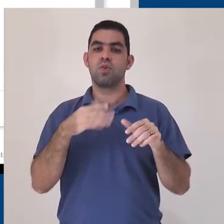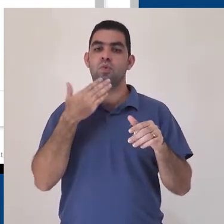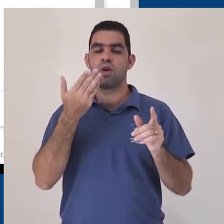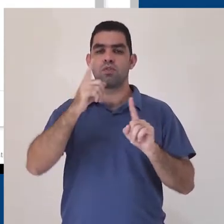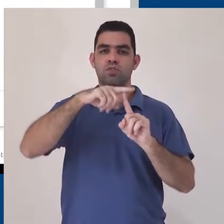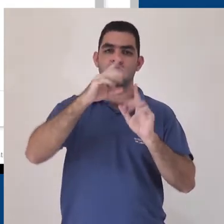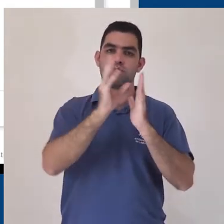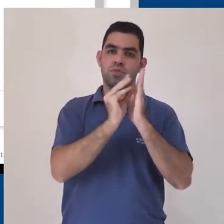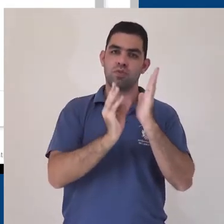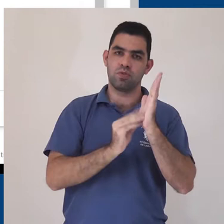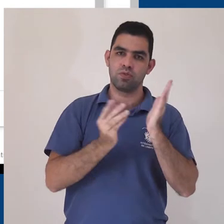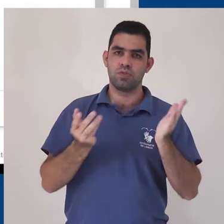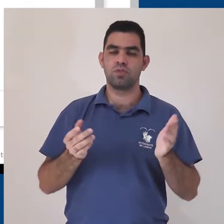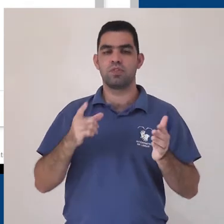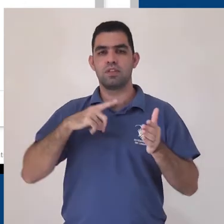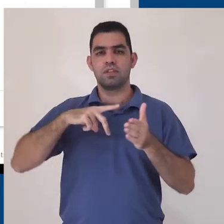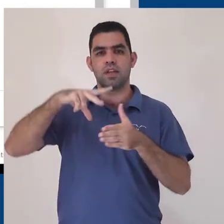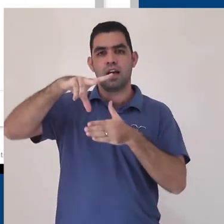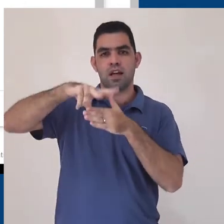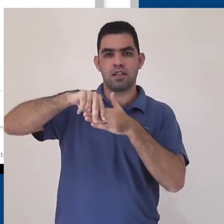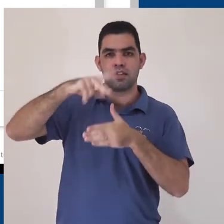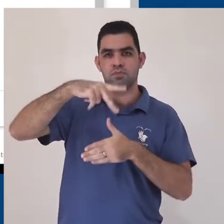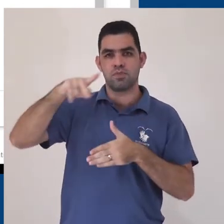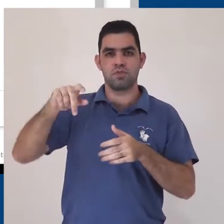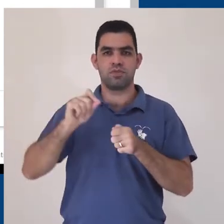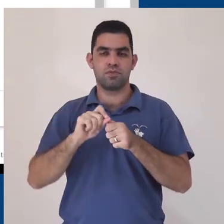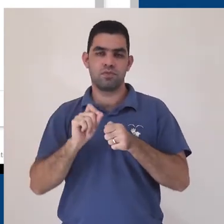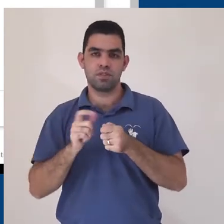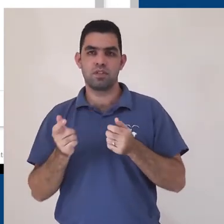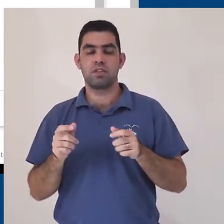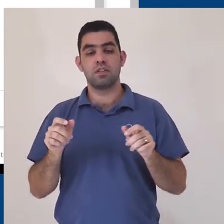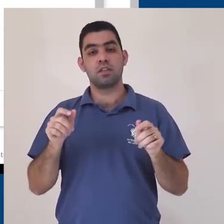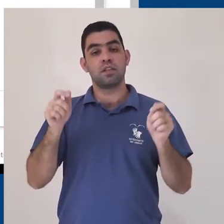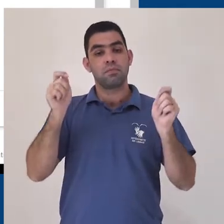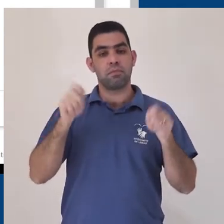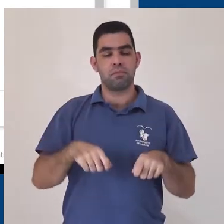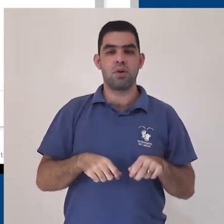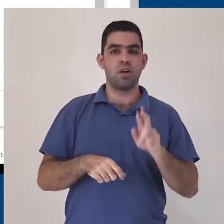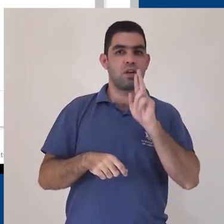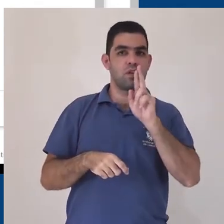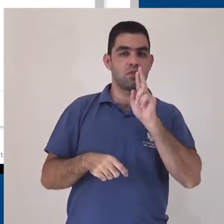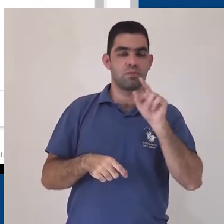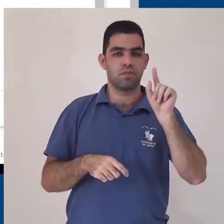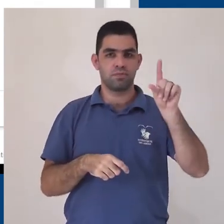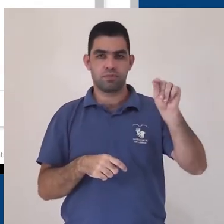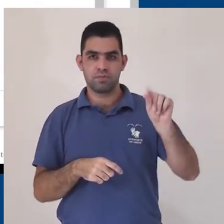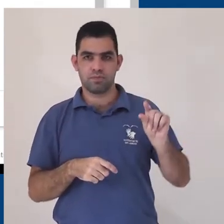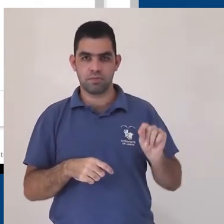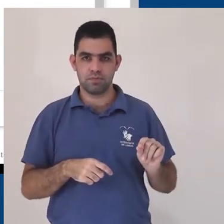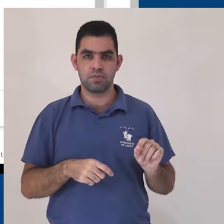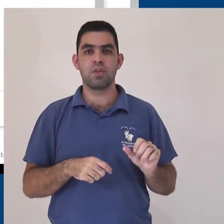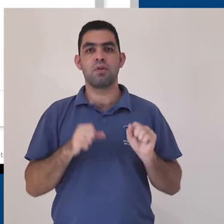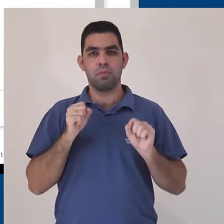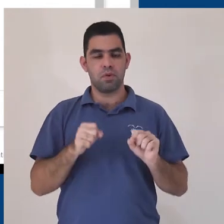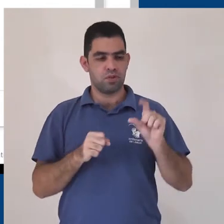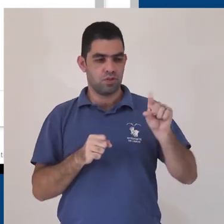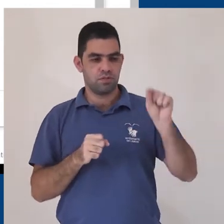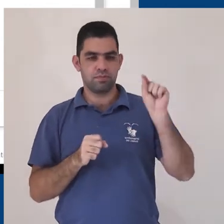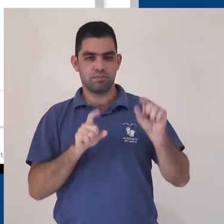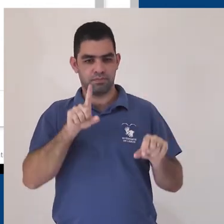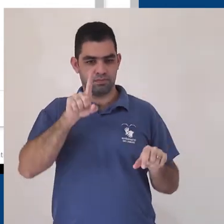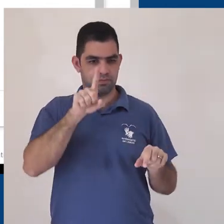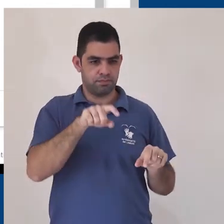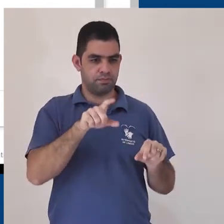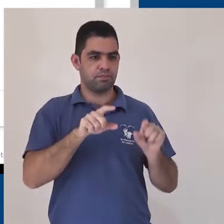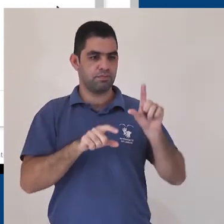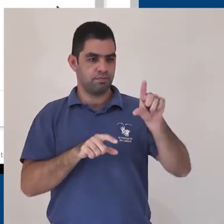classificação do conteúdo Os anexos que o professor colocou e as possíveis respostas para perguntas você pode responder clicando em